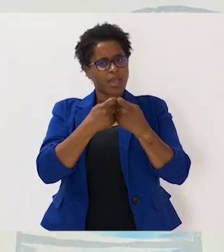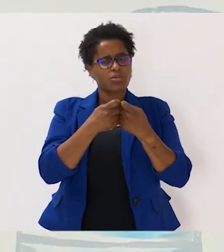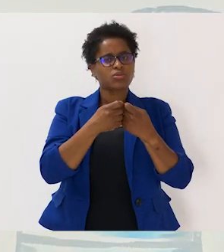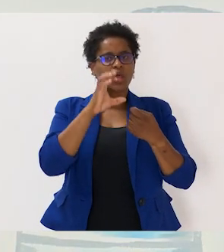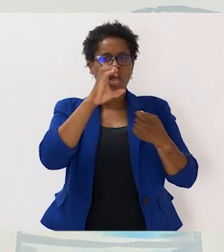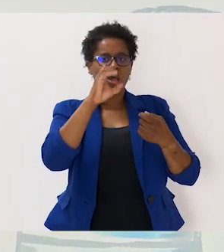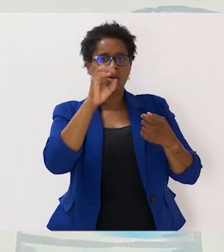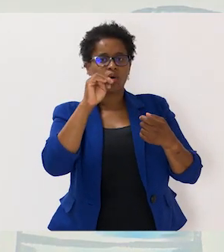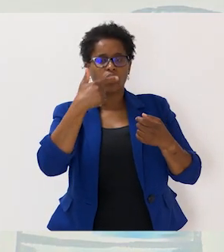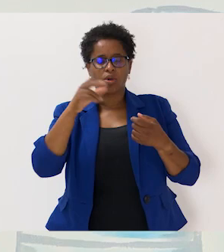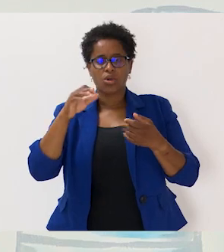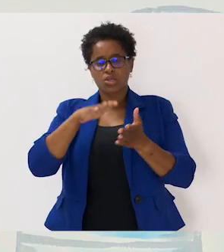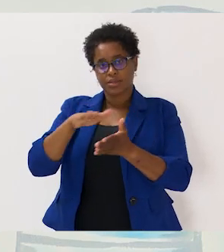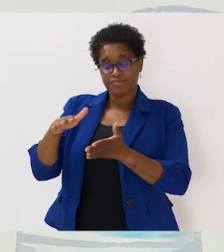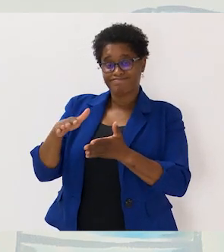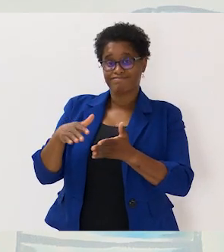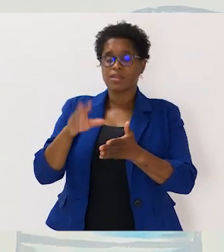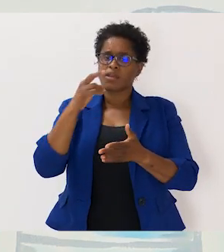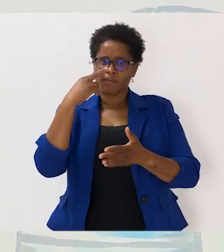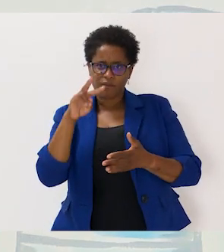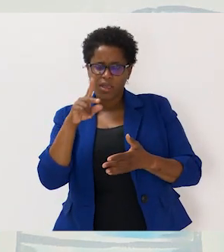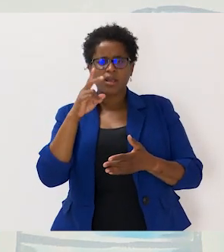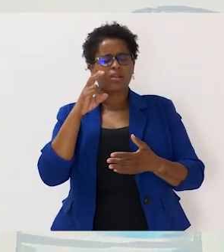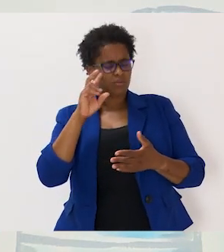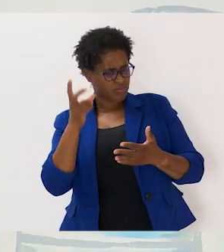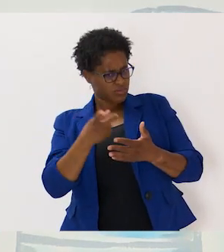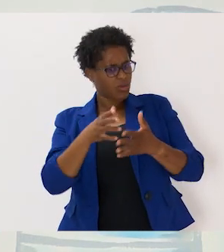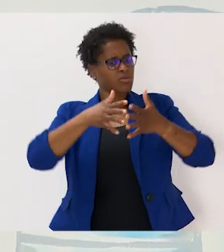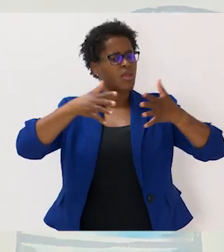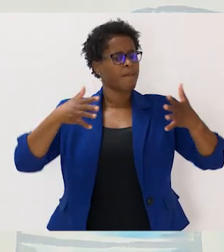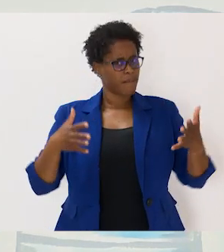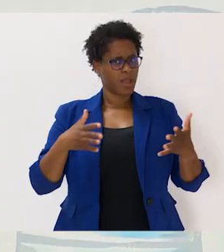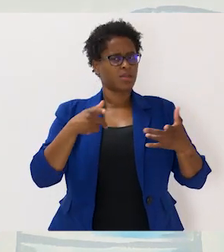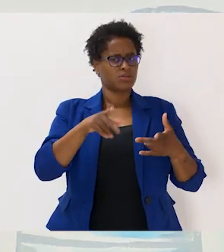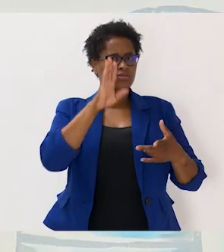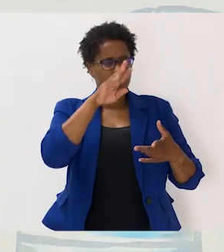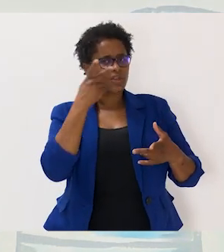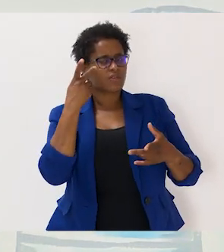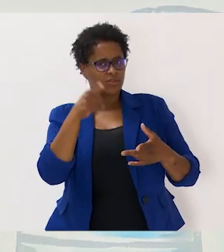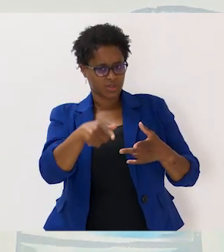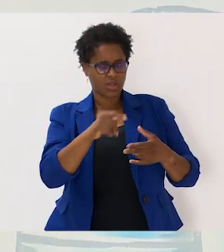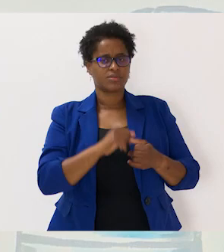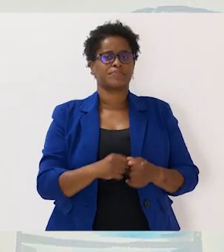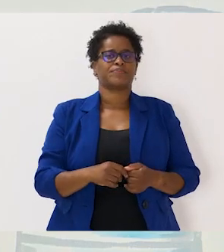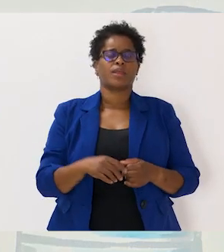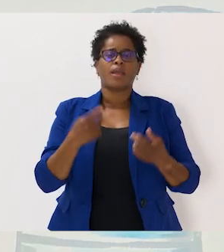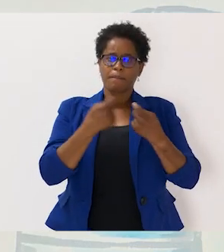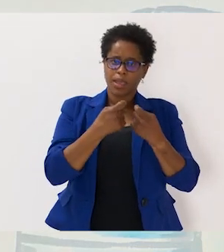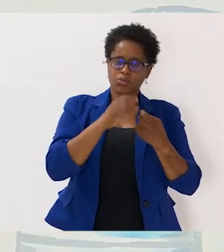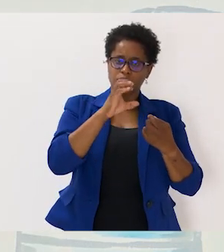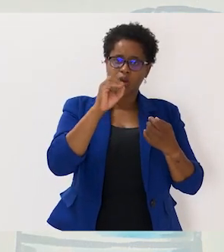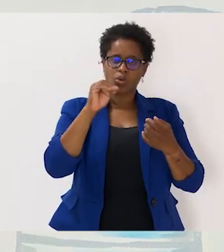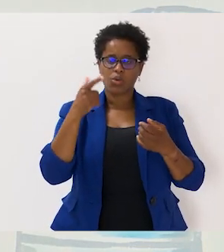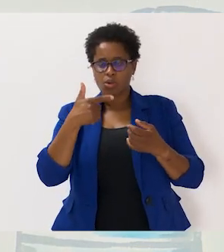costa. E também observem muito bem os tamanhos ou porte dos seres que estão ali. Perto da costa